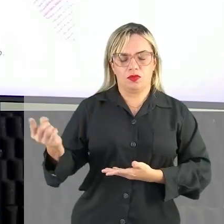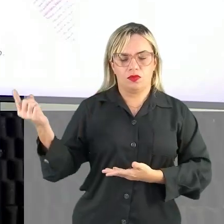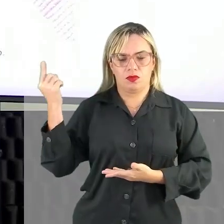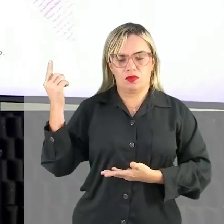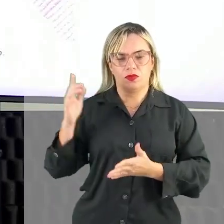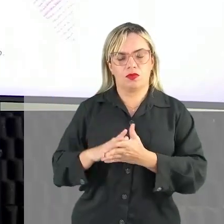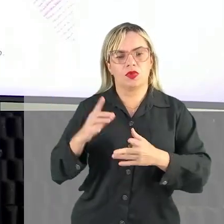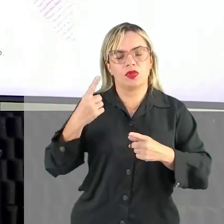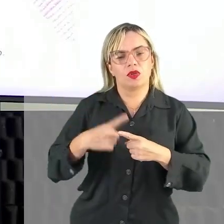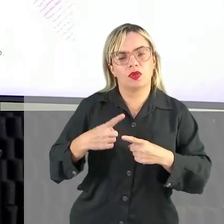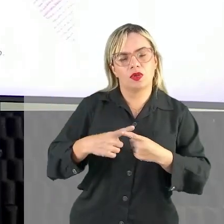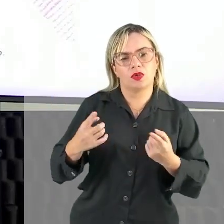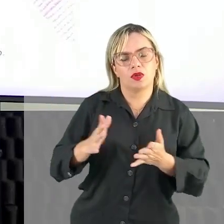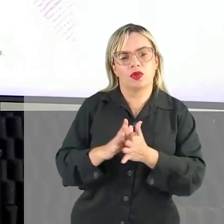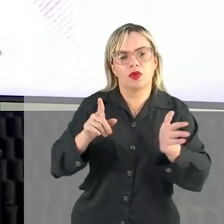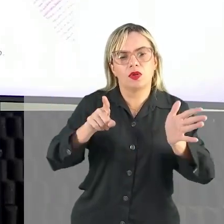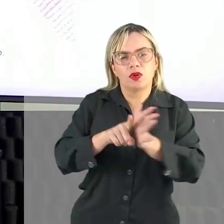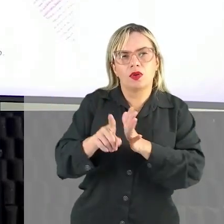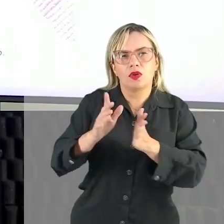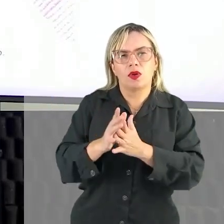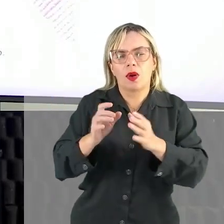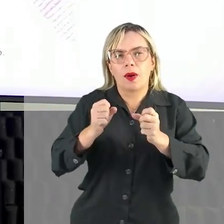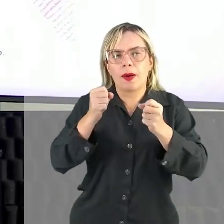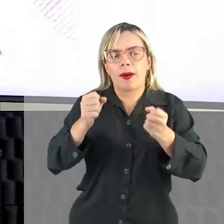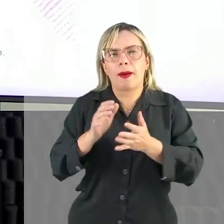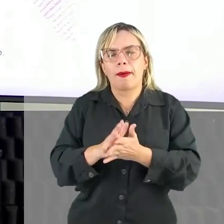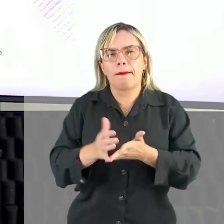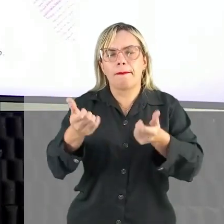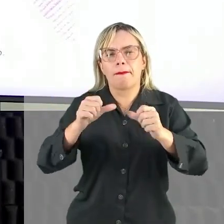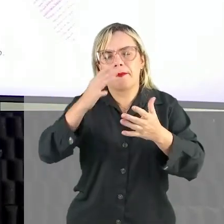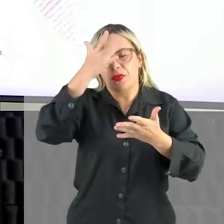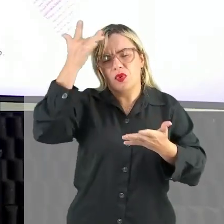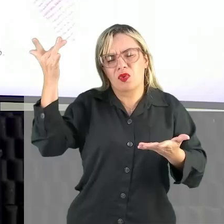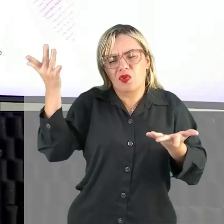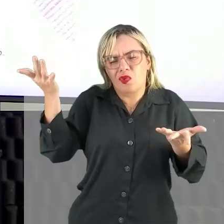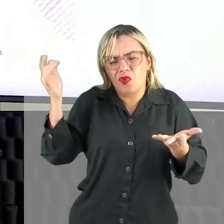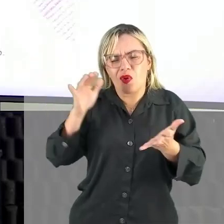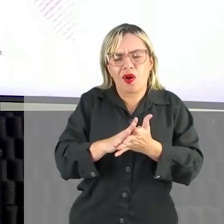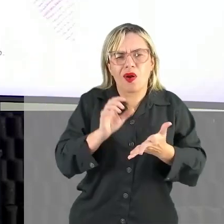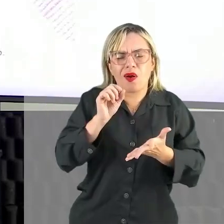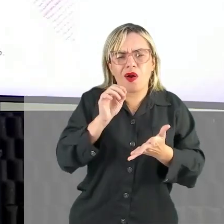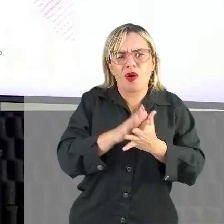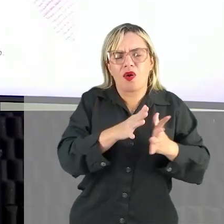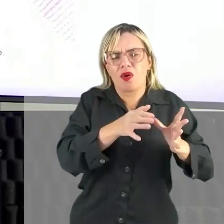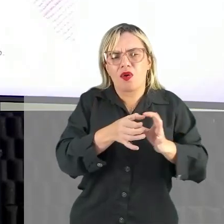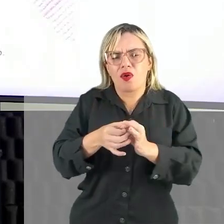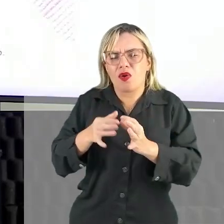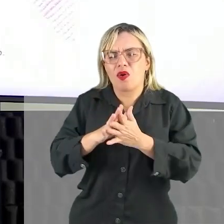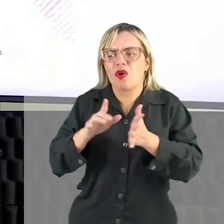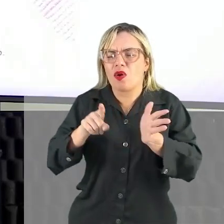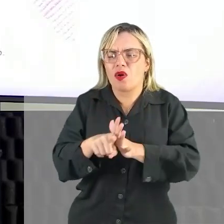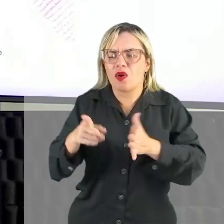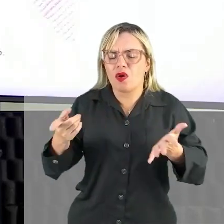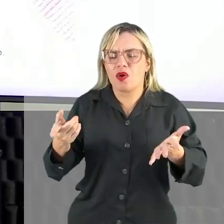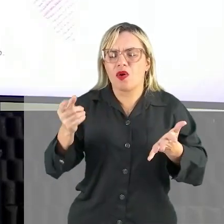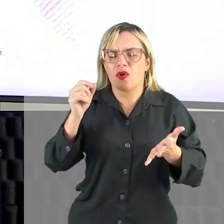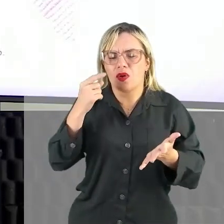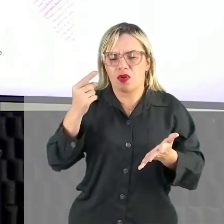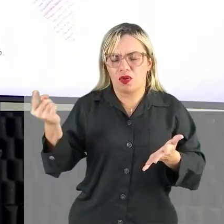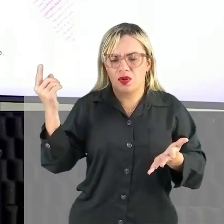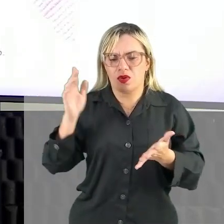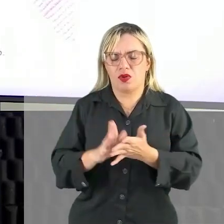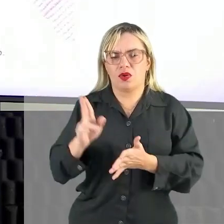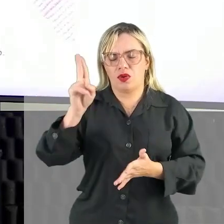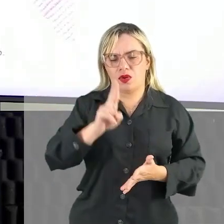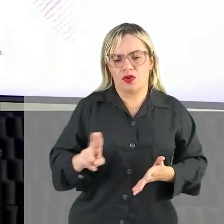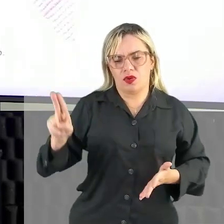cenário a pergunta que o examinador pode te fazer é que se ou que contexto E aí você